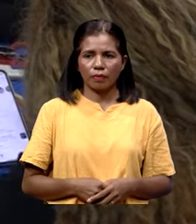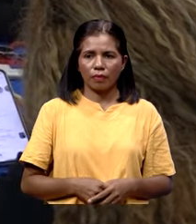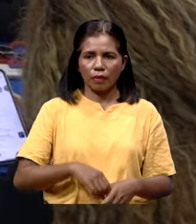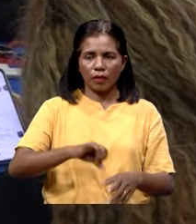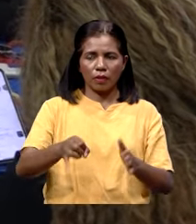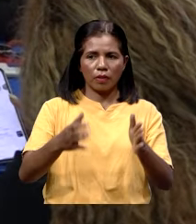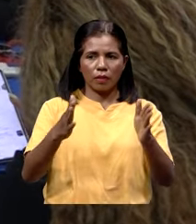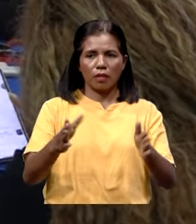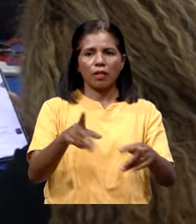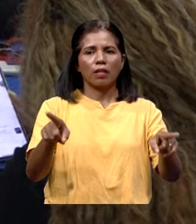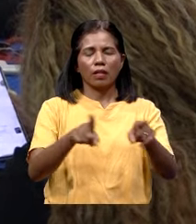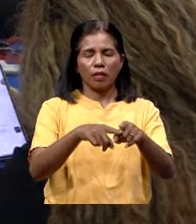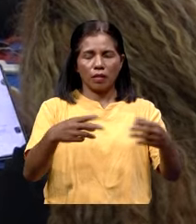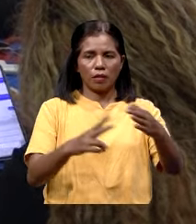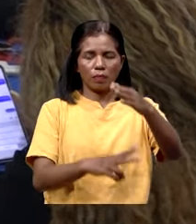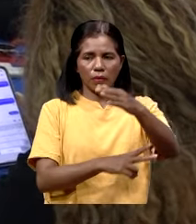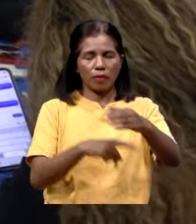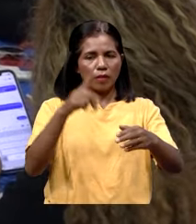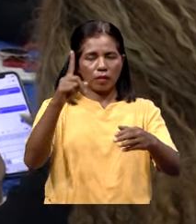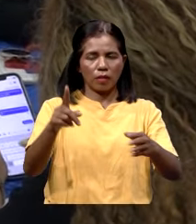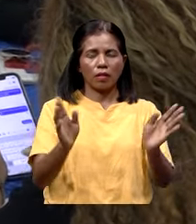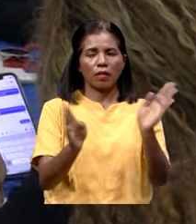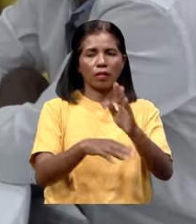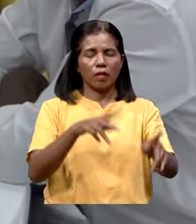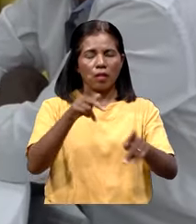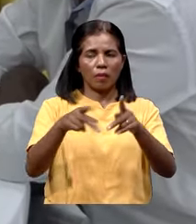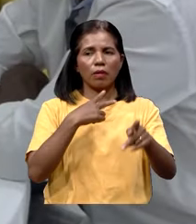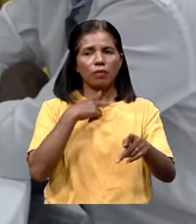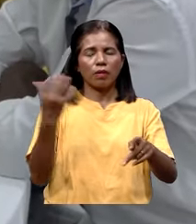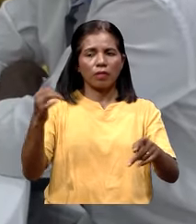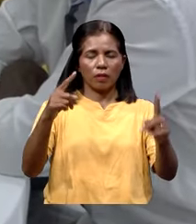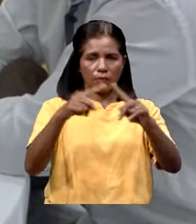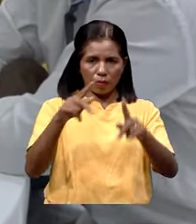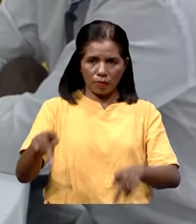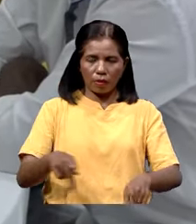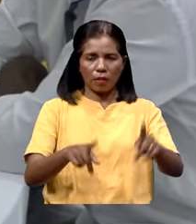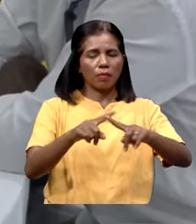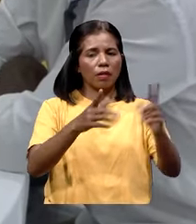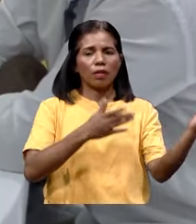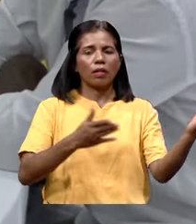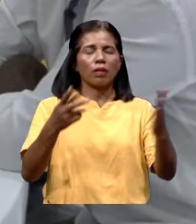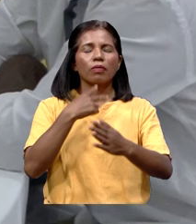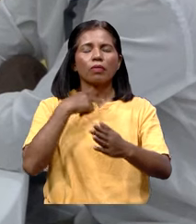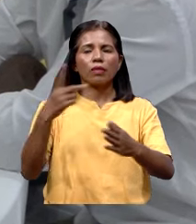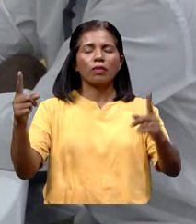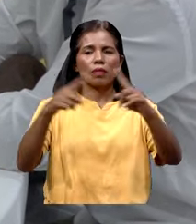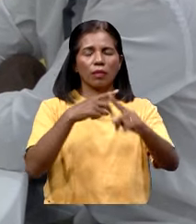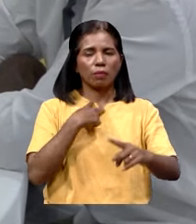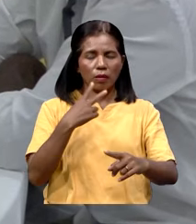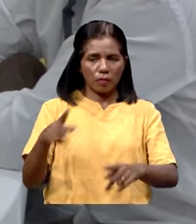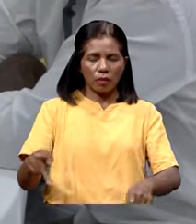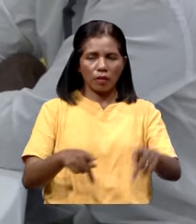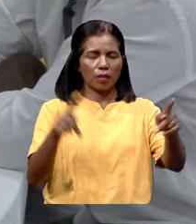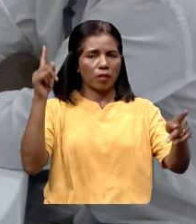Jornalista Sira, Maxaya Nessam Ponte Ida, hori transmite ema lian like Sira nilian ba publiko. Mai bia tulori lian like Sira nilian ba to publiko